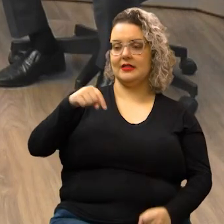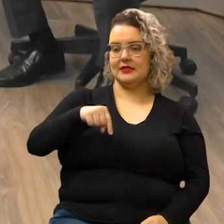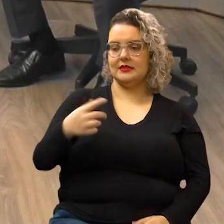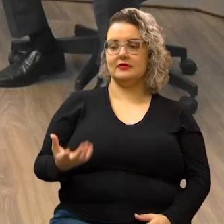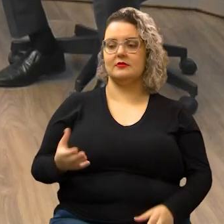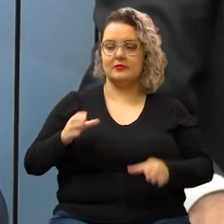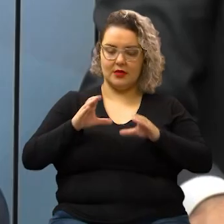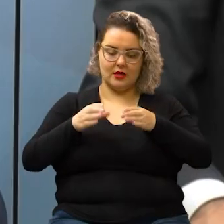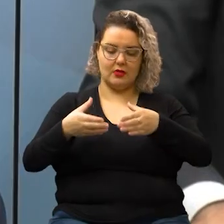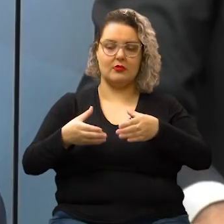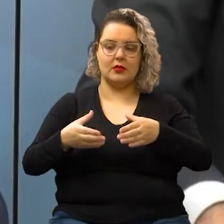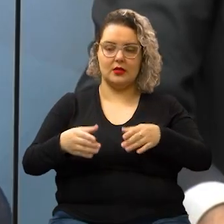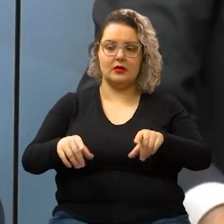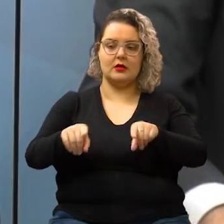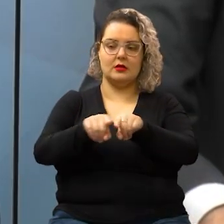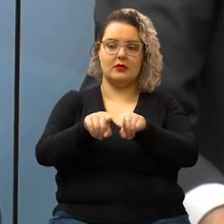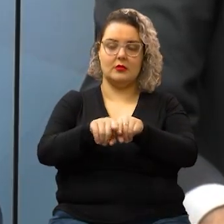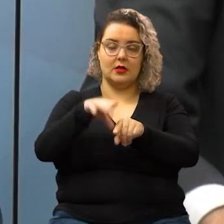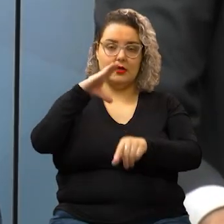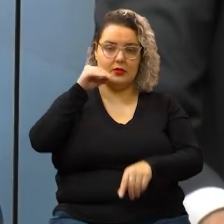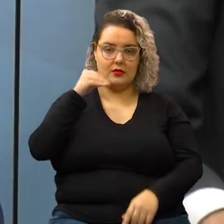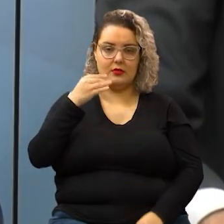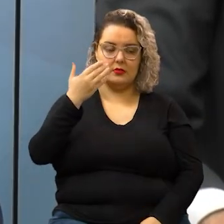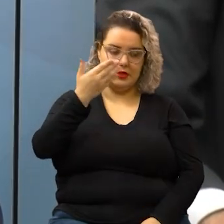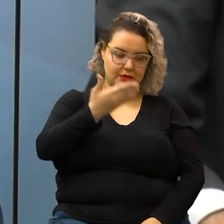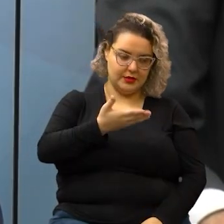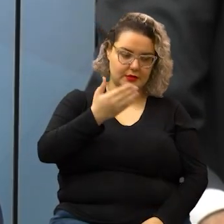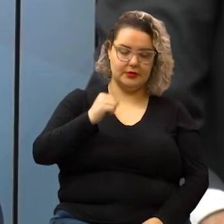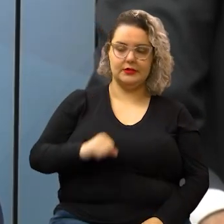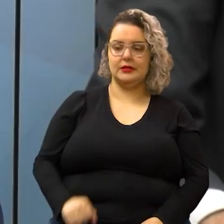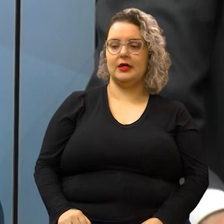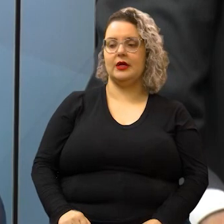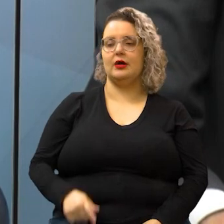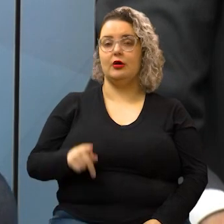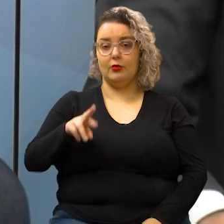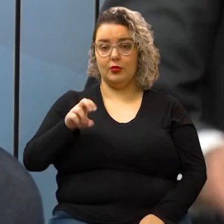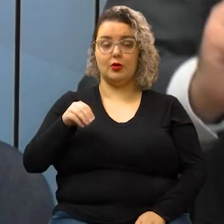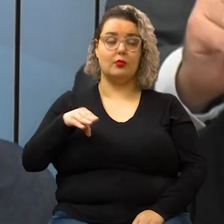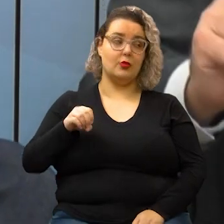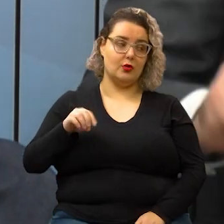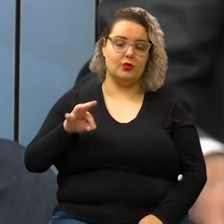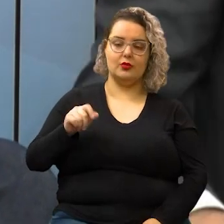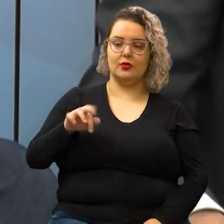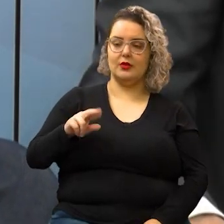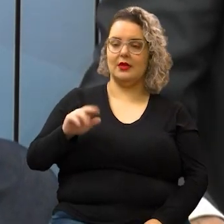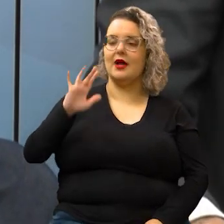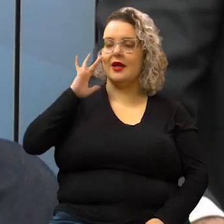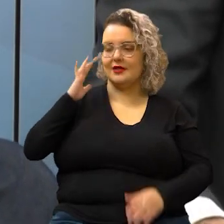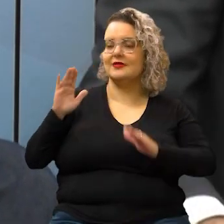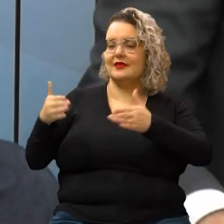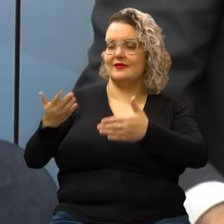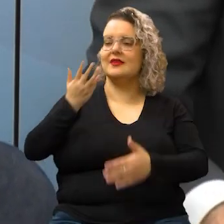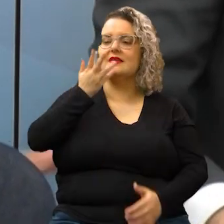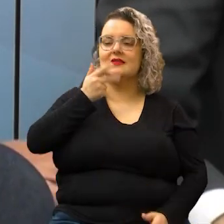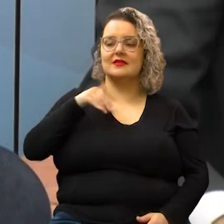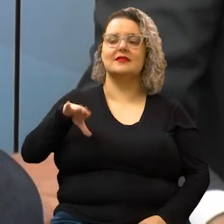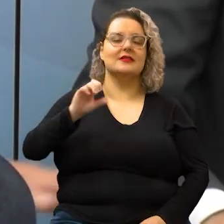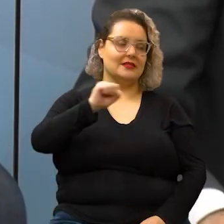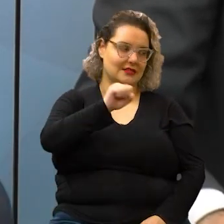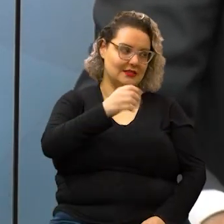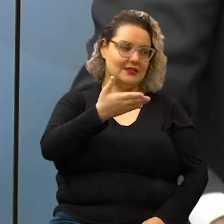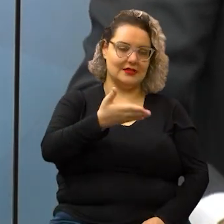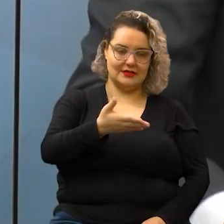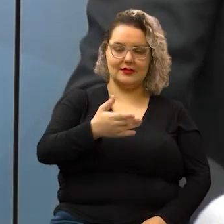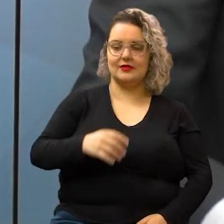uma comissão, inclusive com uma funcionária lá da promotoria, com dois... Acho que é da Vara da Infância, né? Da Vara da